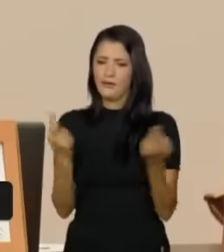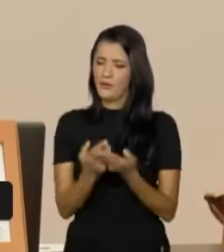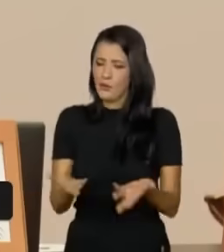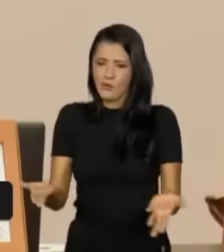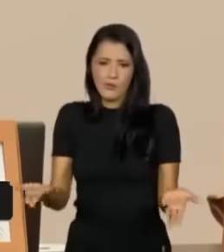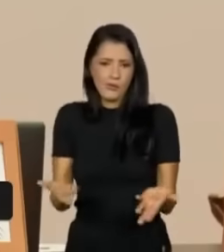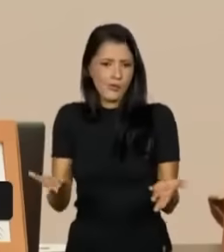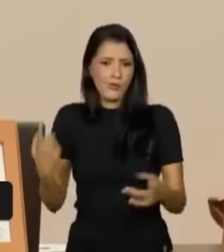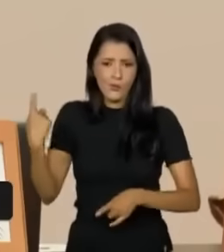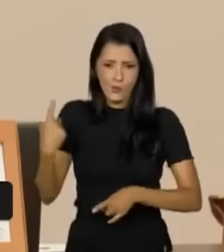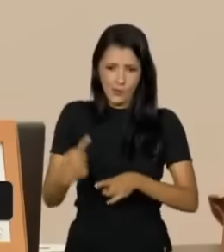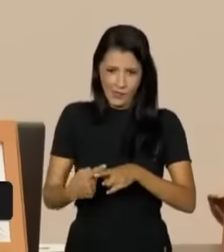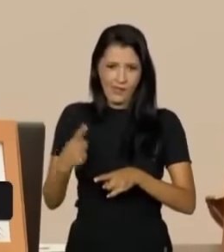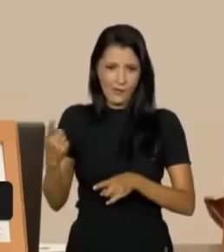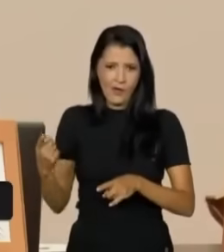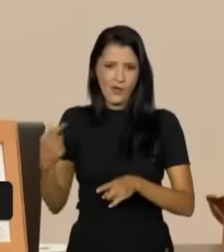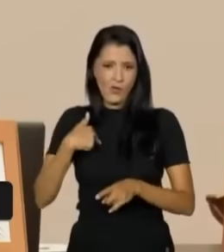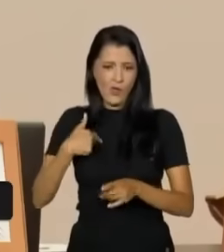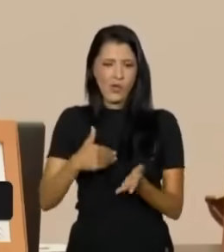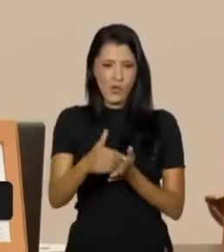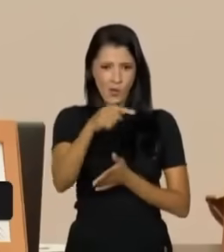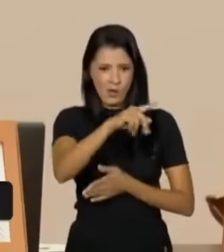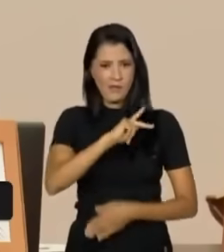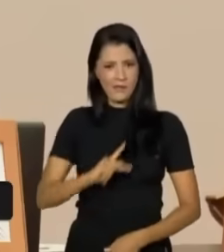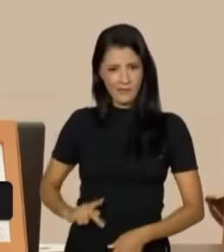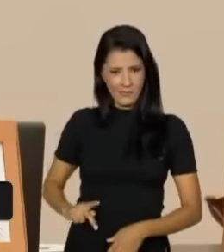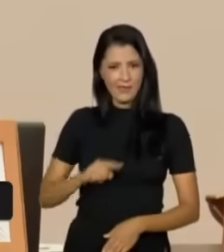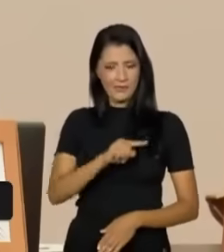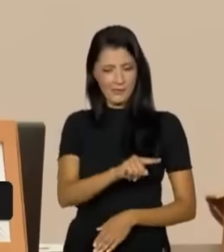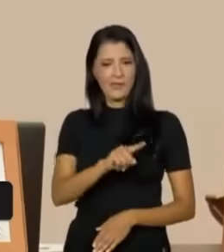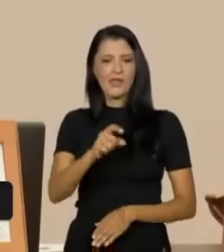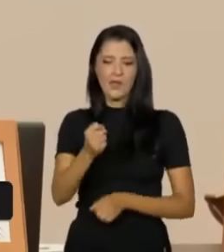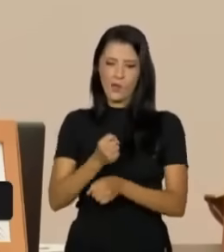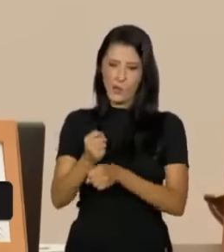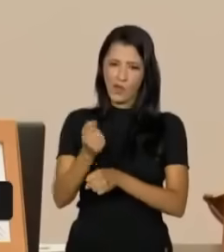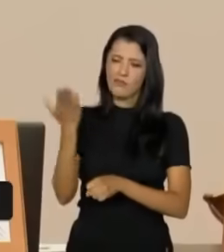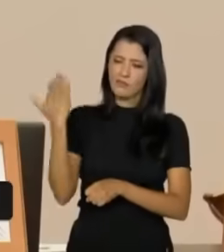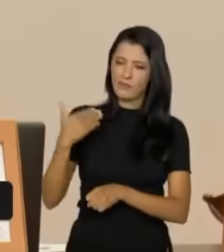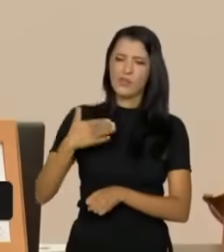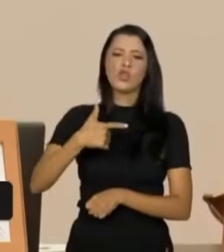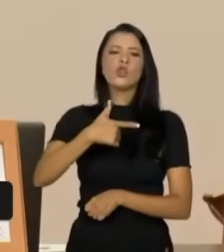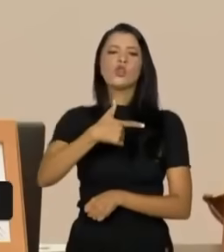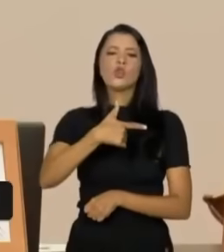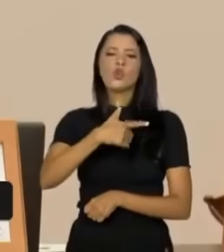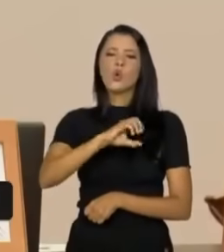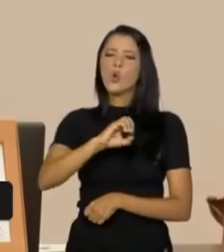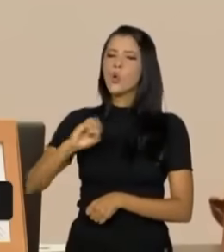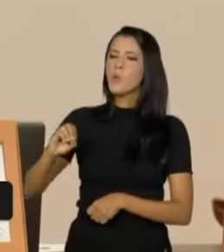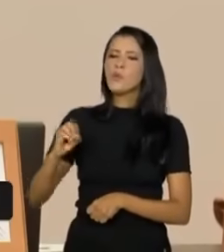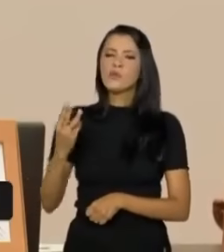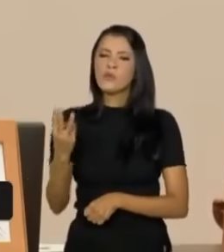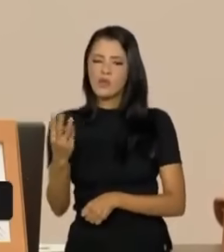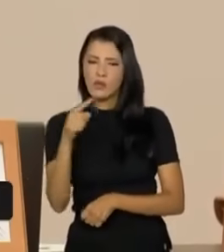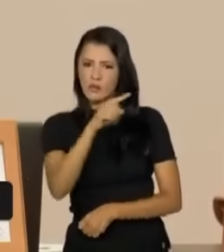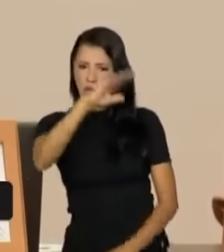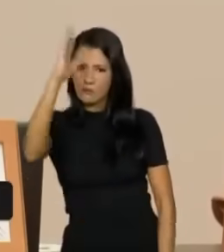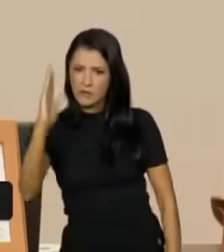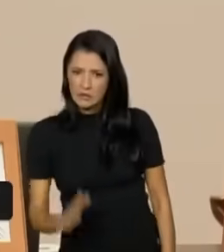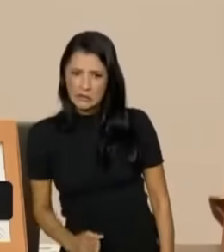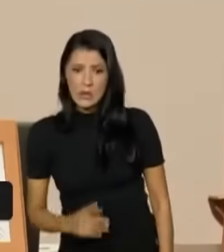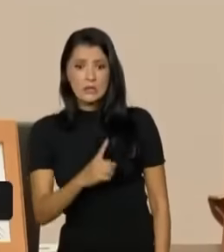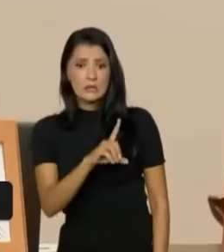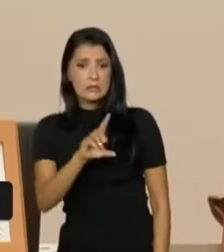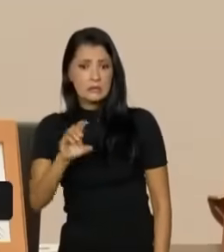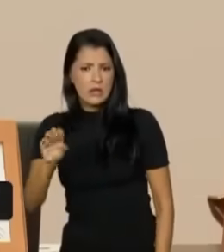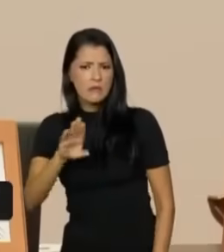É porque quando eu cheguei na presidência do Brasil em 2003... o Brasil não tinha nem 100 bilhões